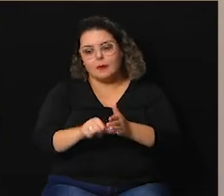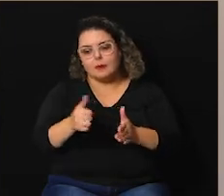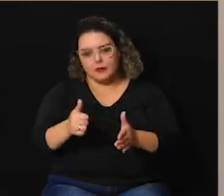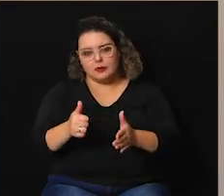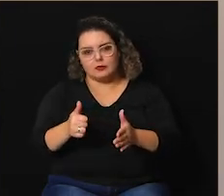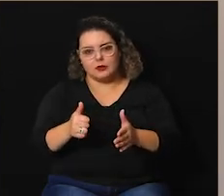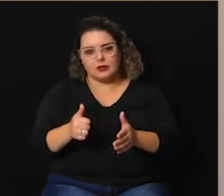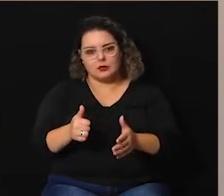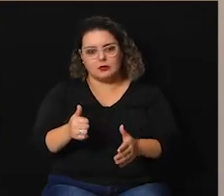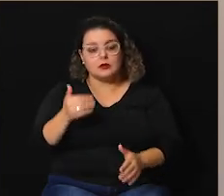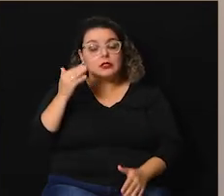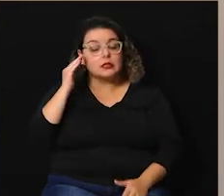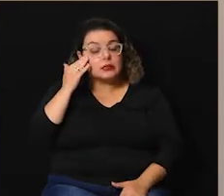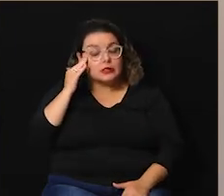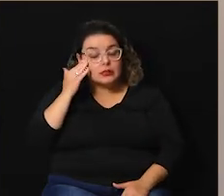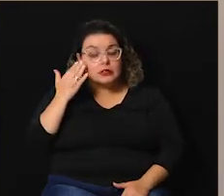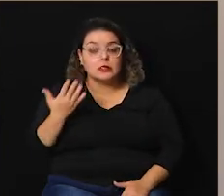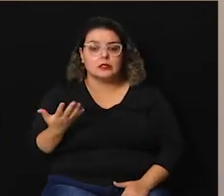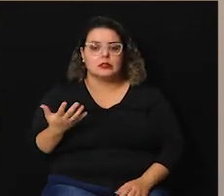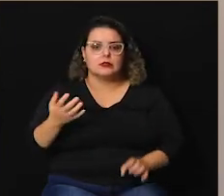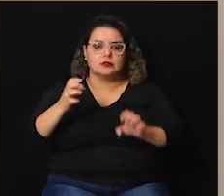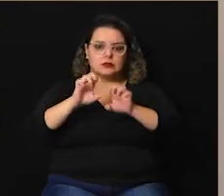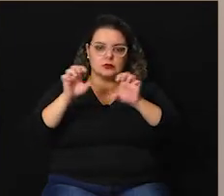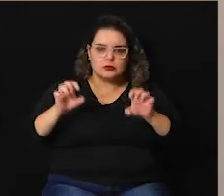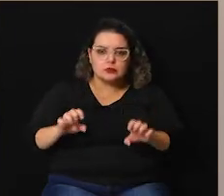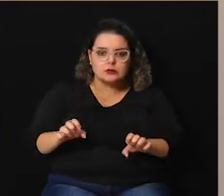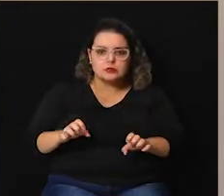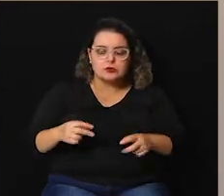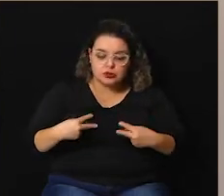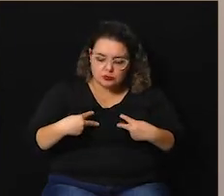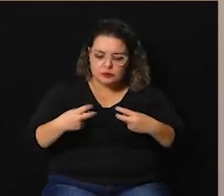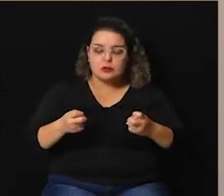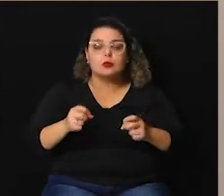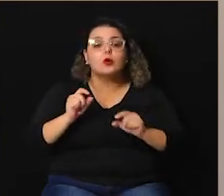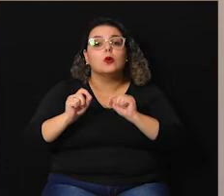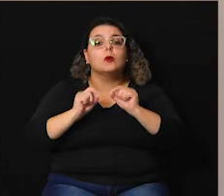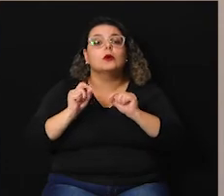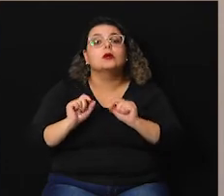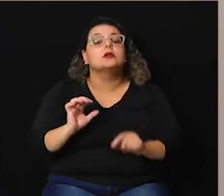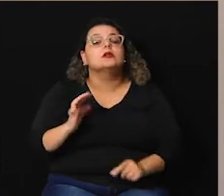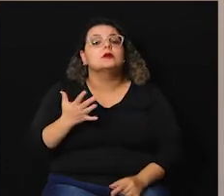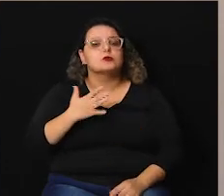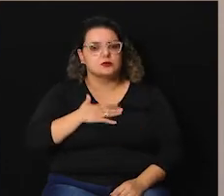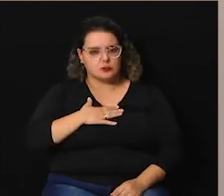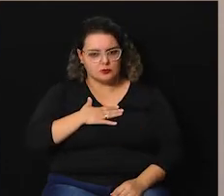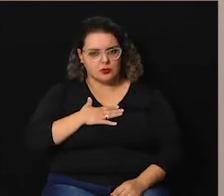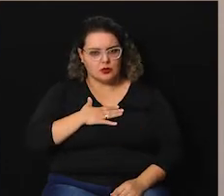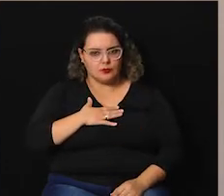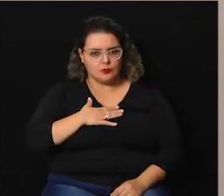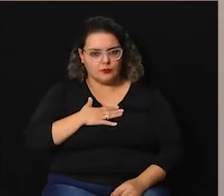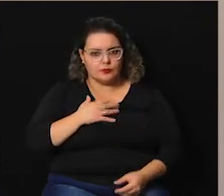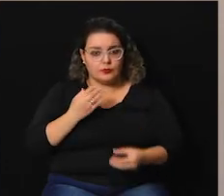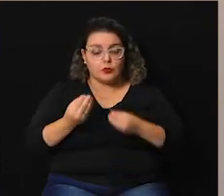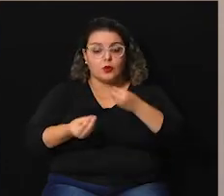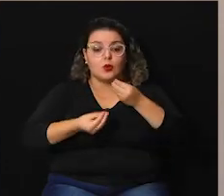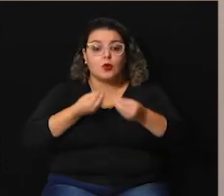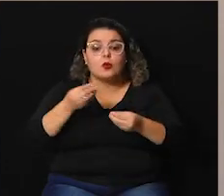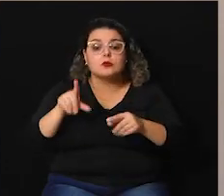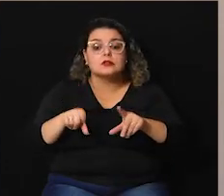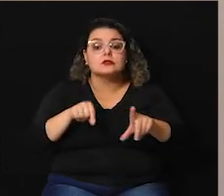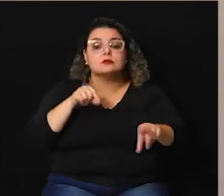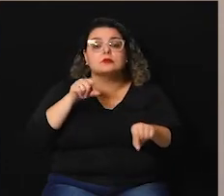Primeiro, reforçar muito bem esta estrutura que a gente chama de autopercepção. O que está acontecendo comigo? Como é que estão as